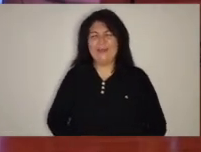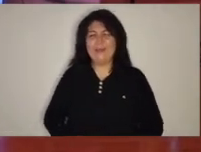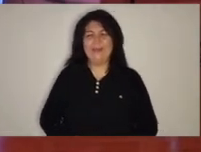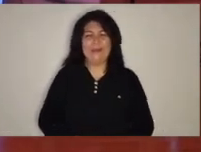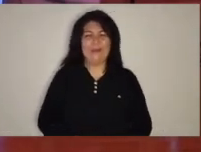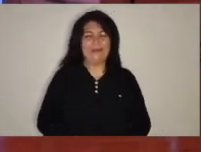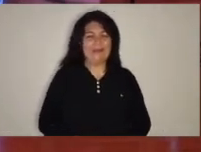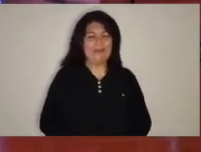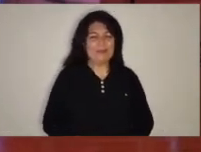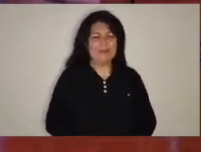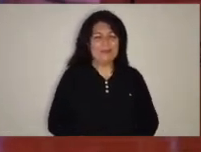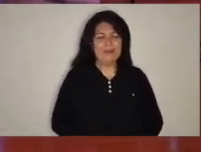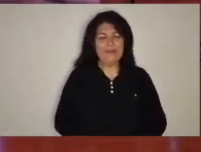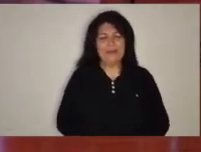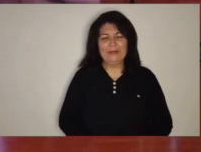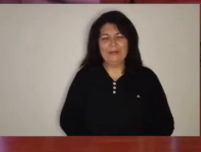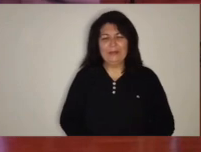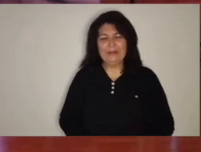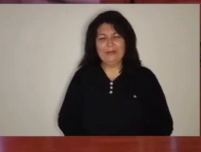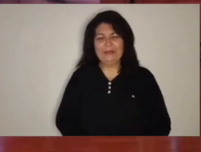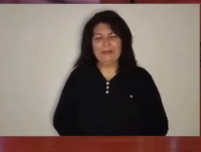chegar.